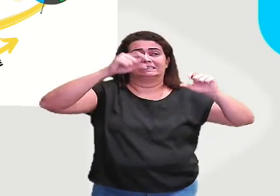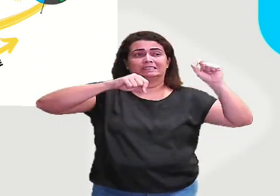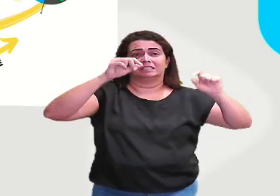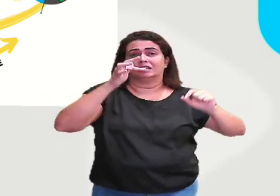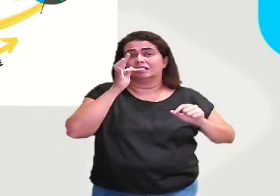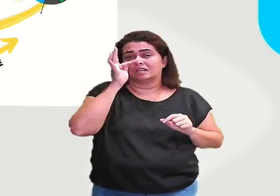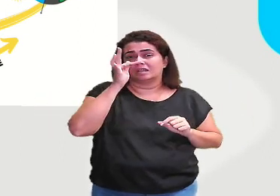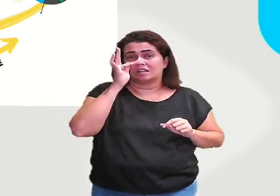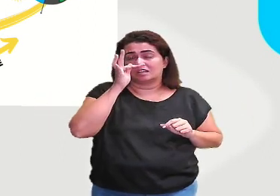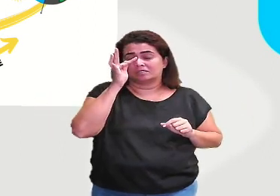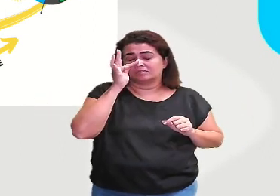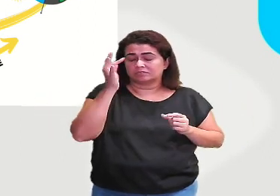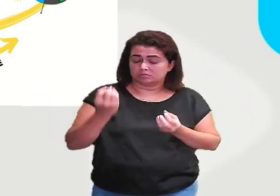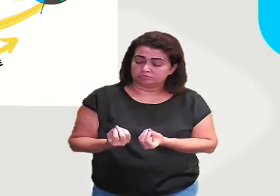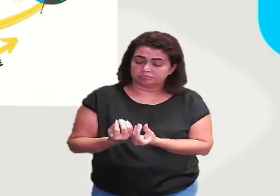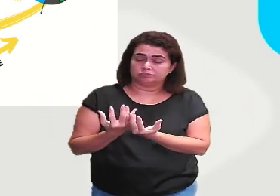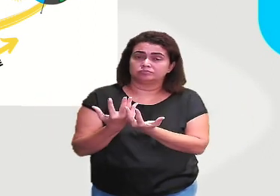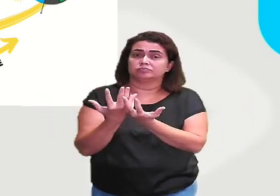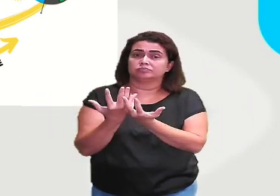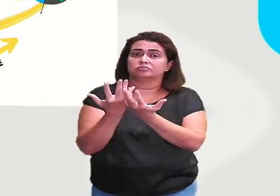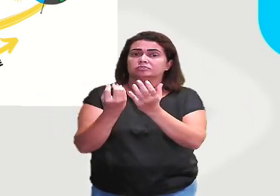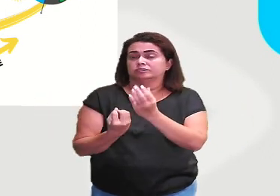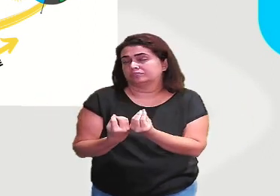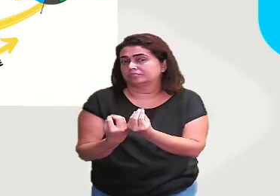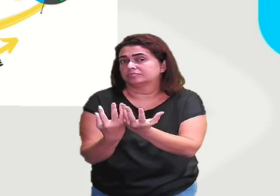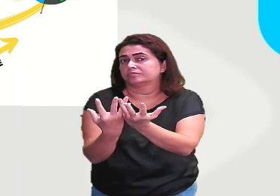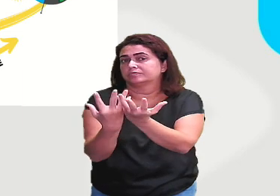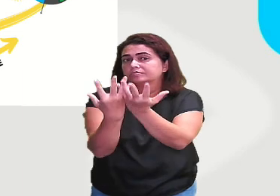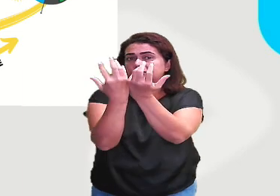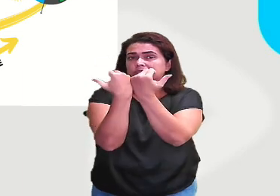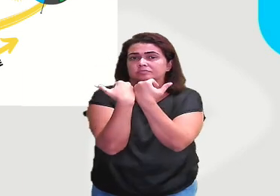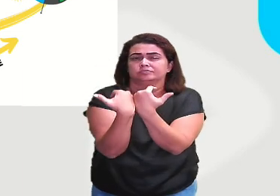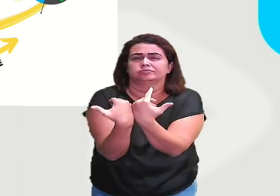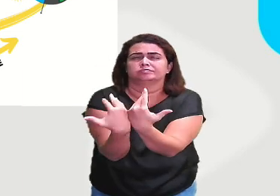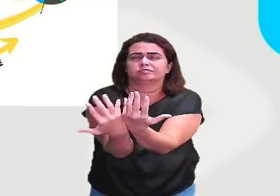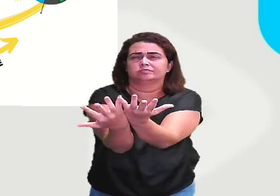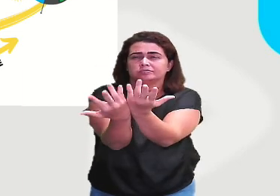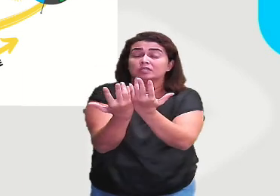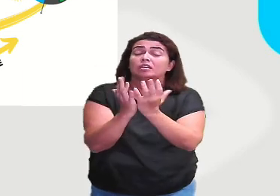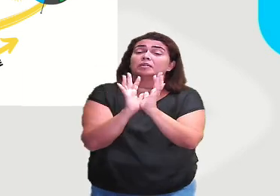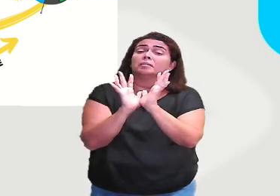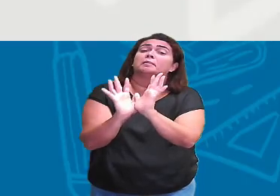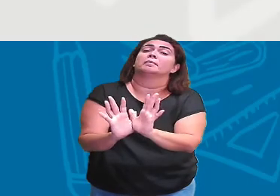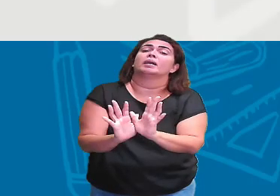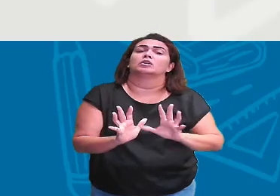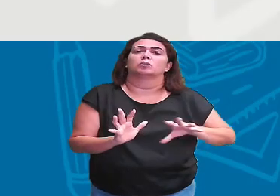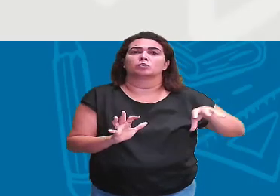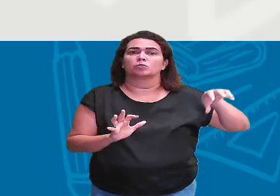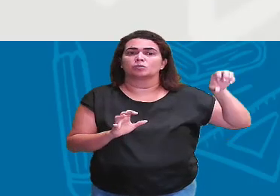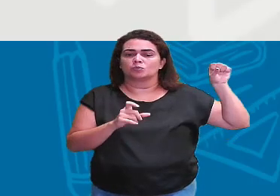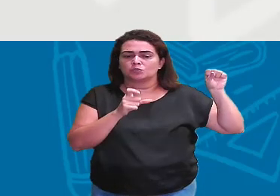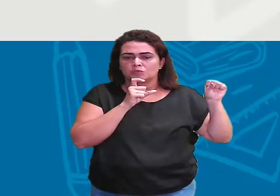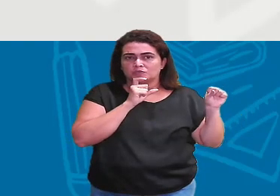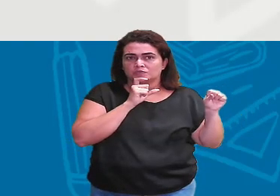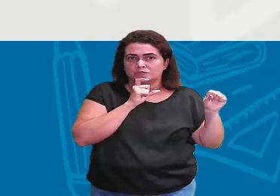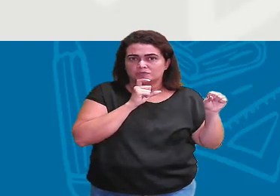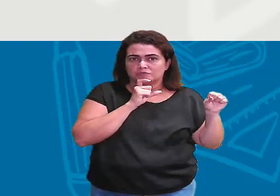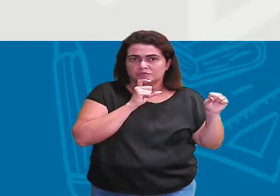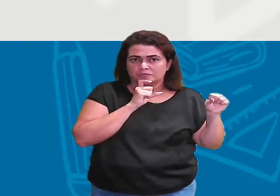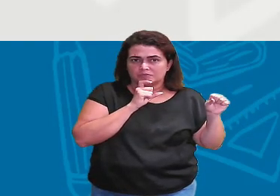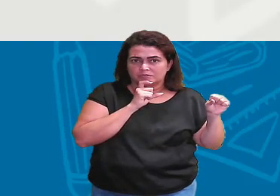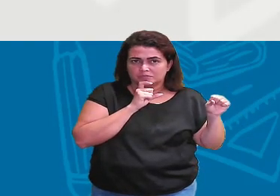flores vão florir, as plantas vão florir, né? E no inverno, na ausência, né, quando houver